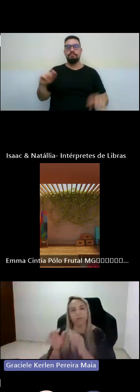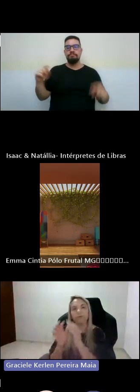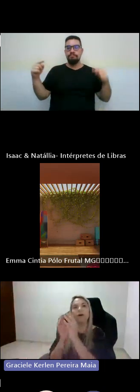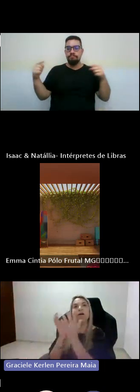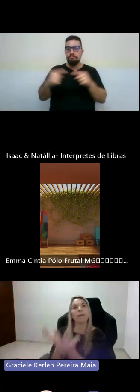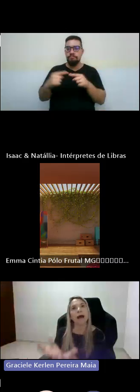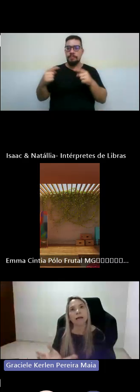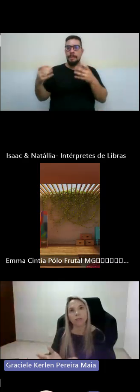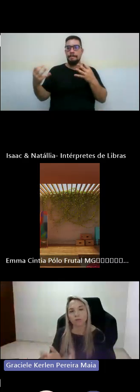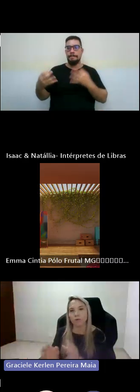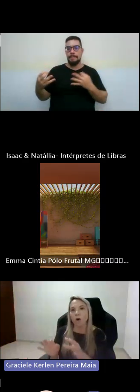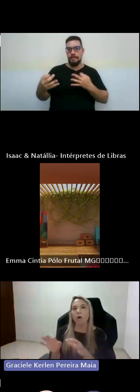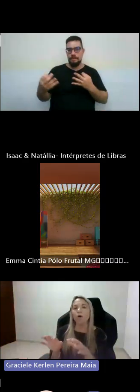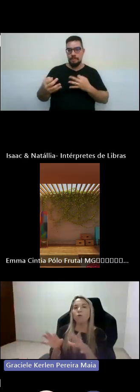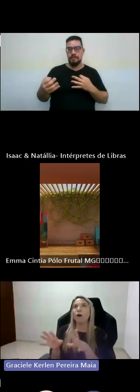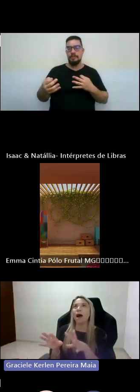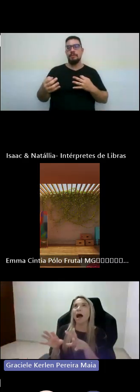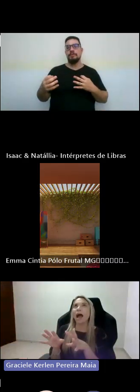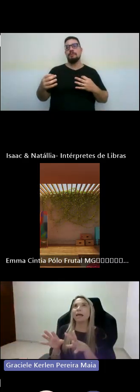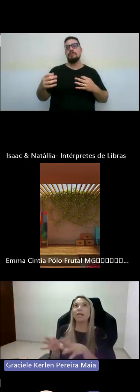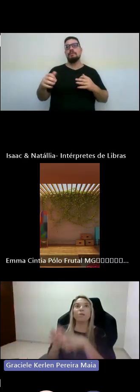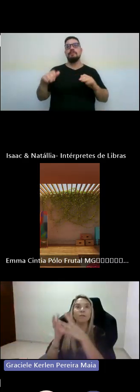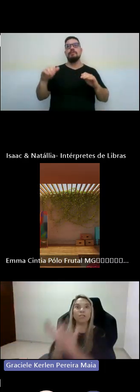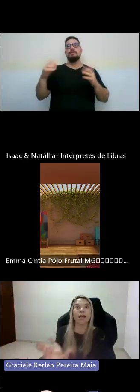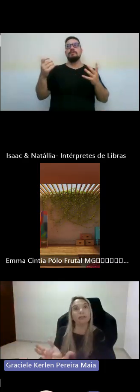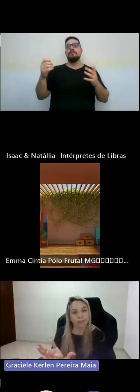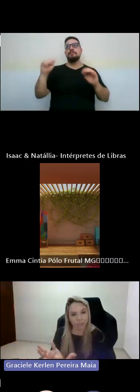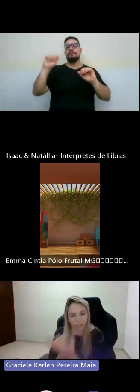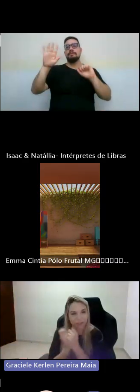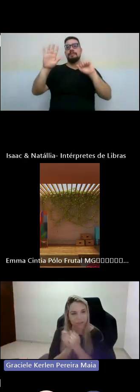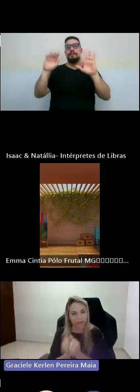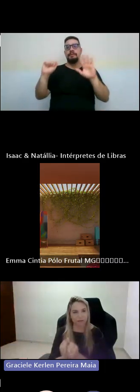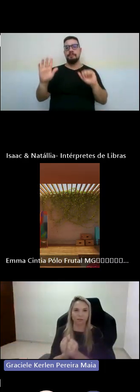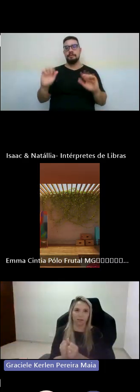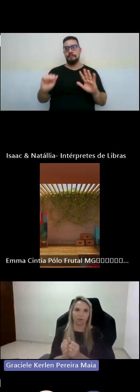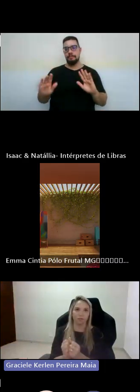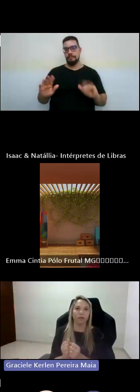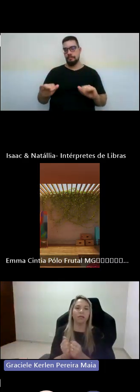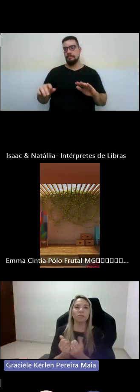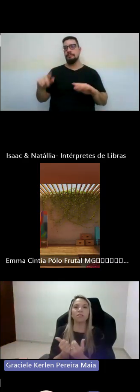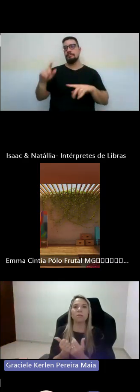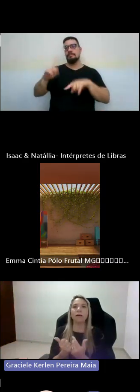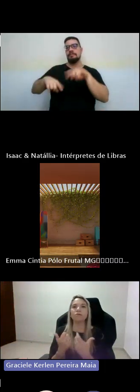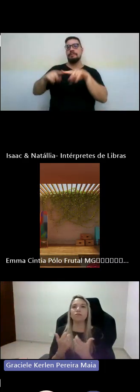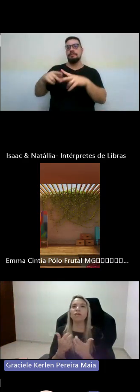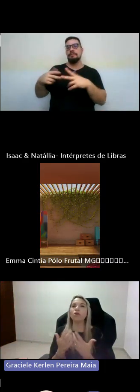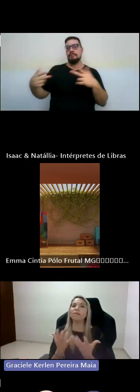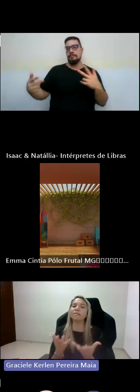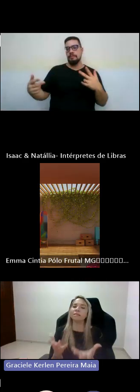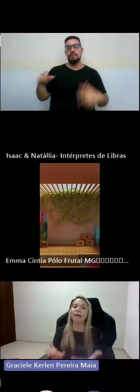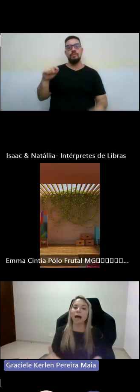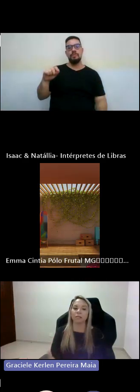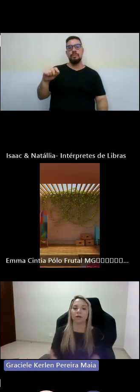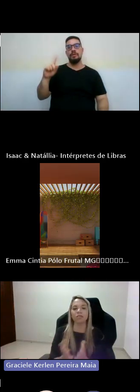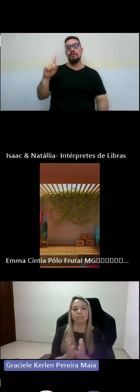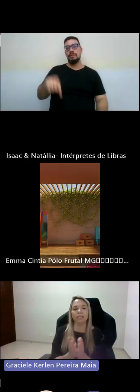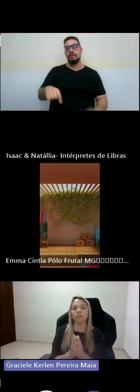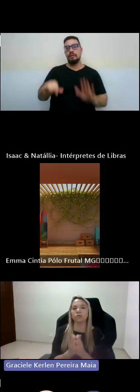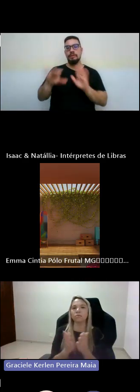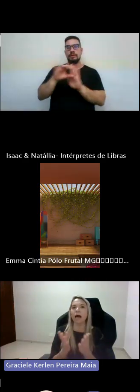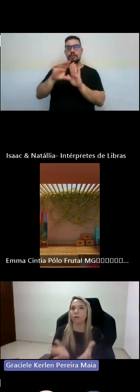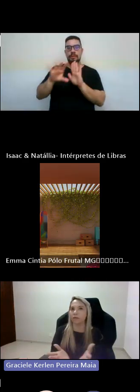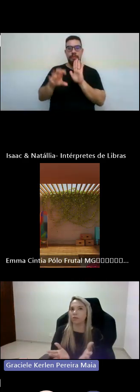identicamente o formato ou aquele objeto que a gente está se referindo. Isso é chamado de iconicidade. Eu